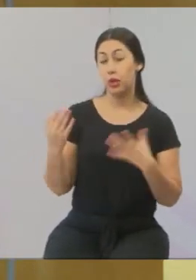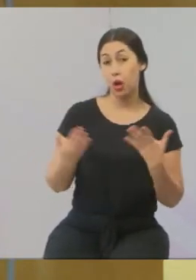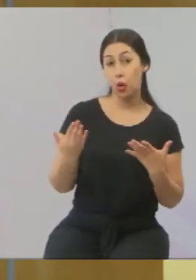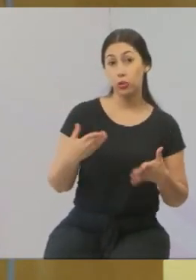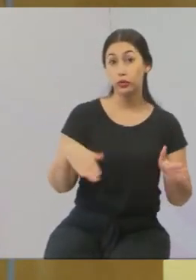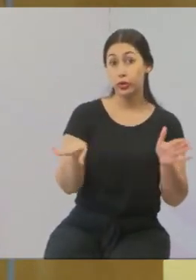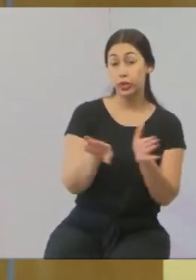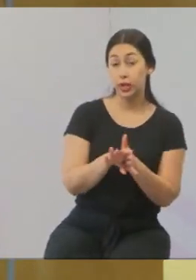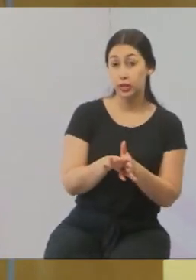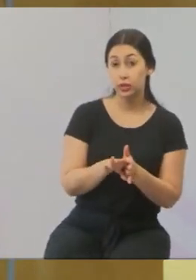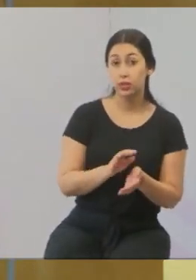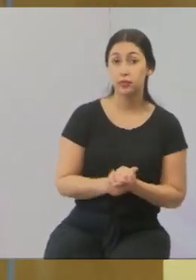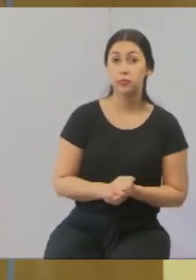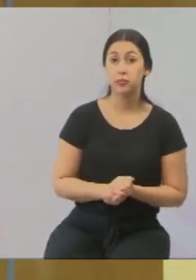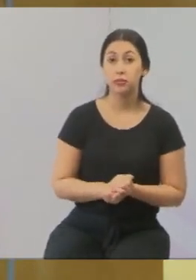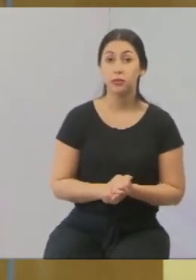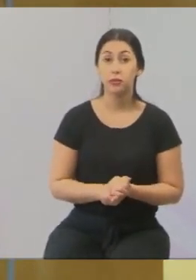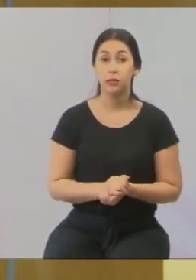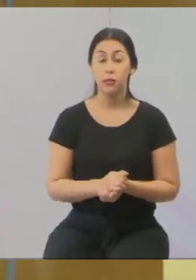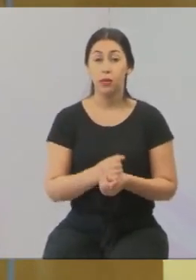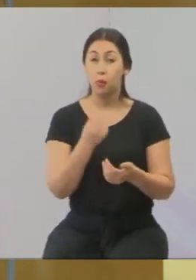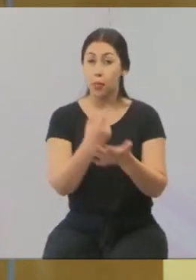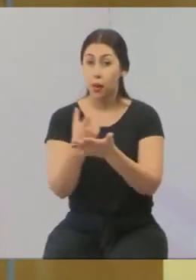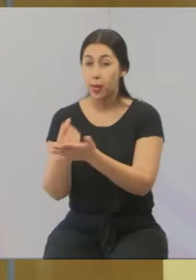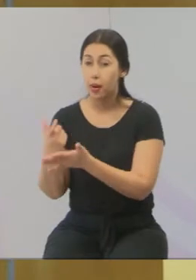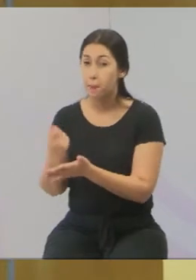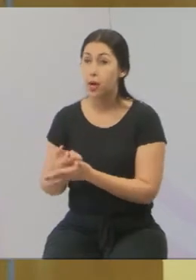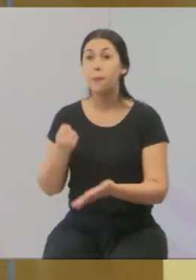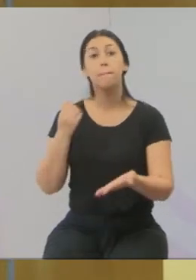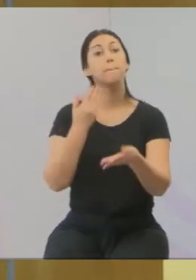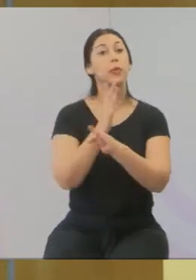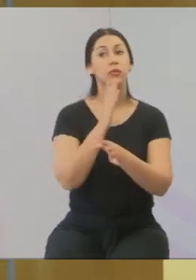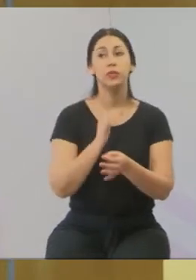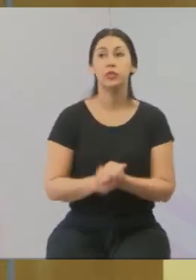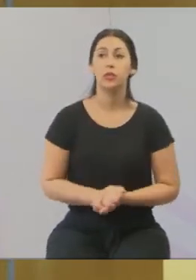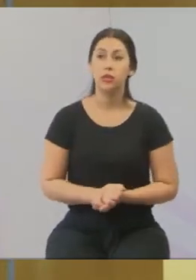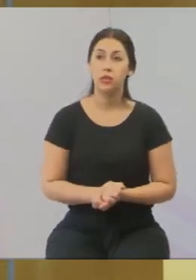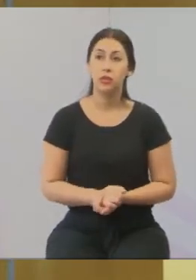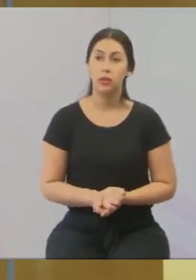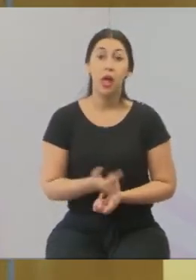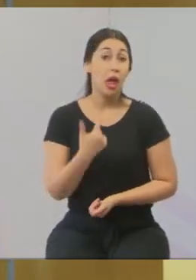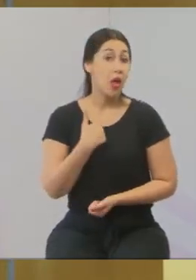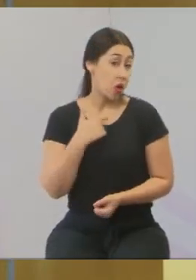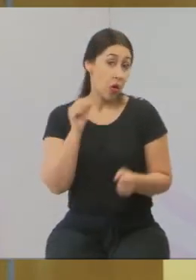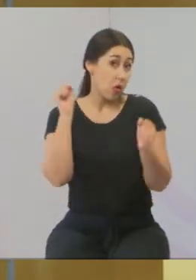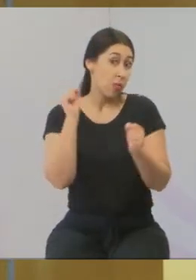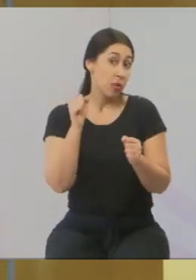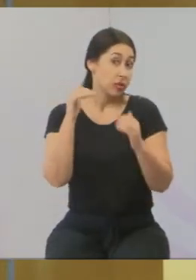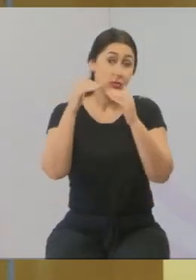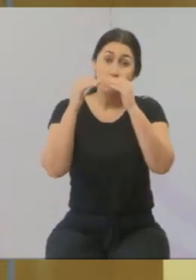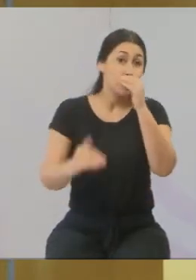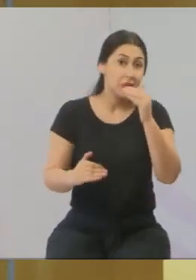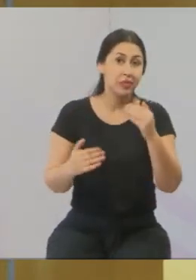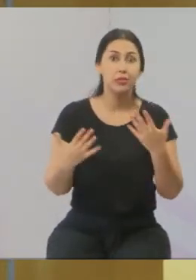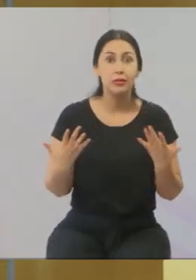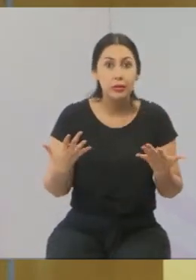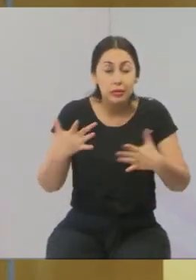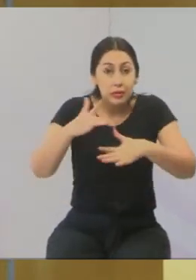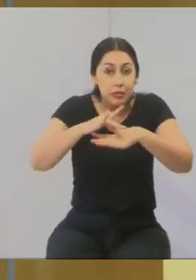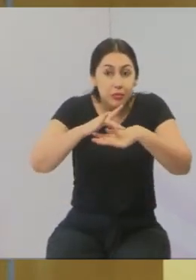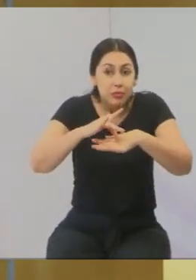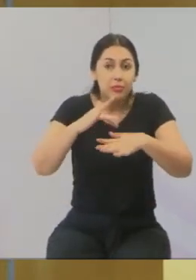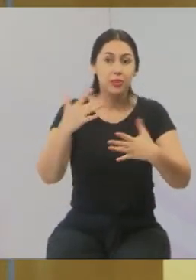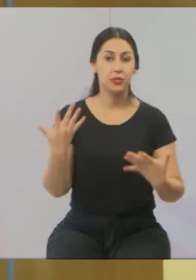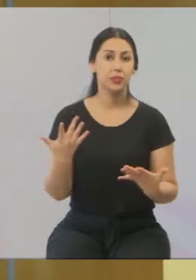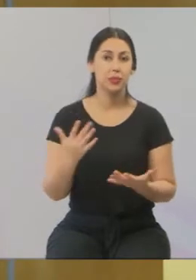aqui, aprovadas pelo Tribunal de Contas. Eu quero prejudicar o prefeito, eu posso reprovar aqui. Olha que absurdo.